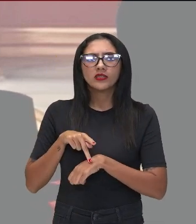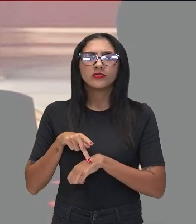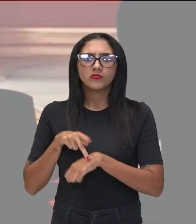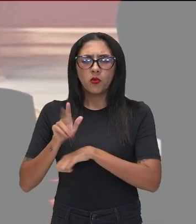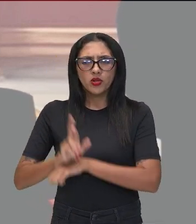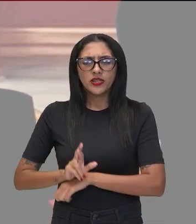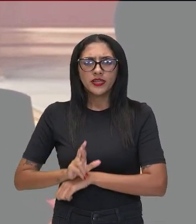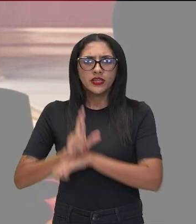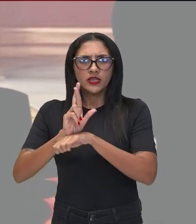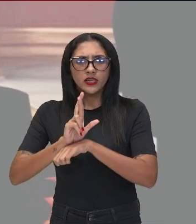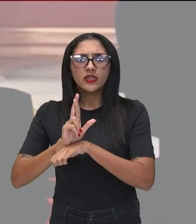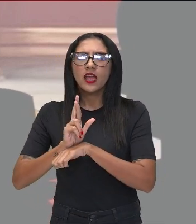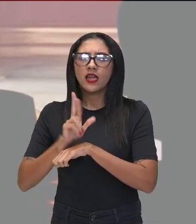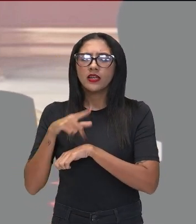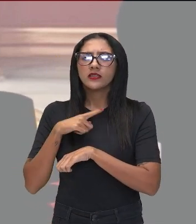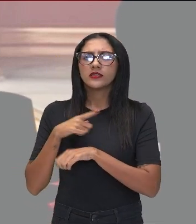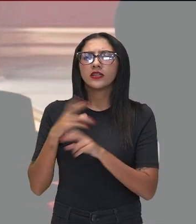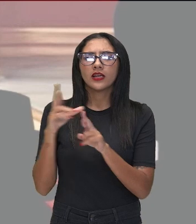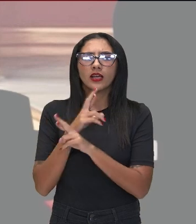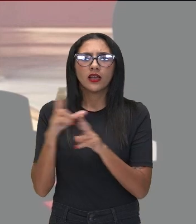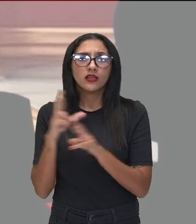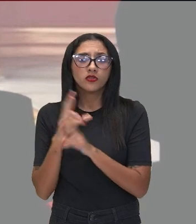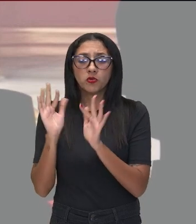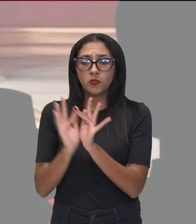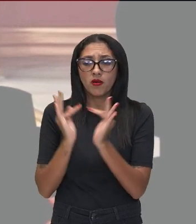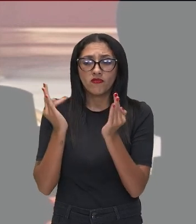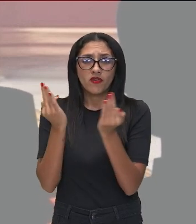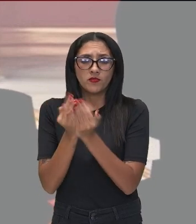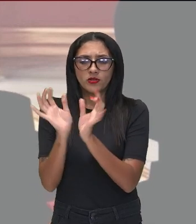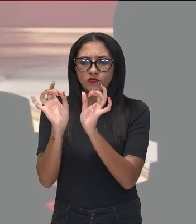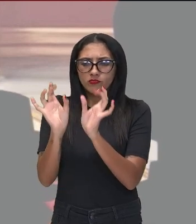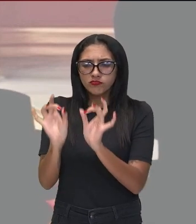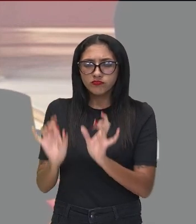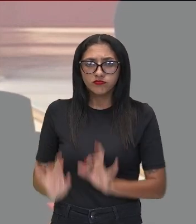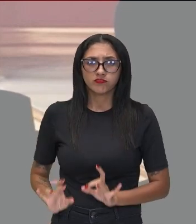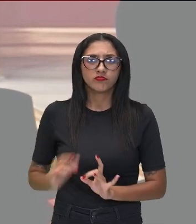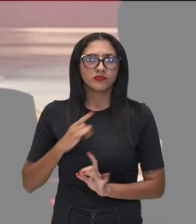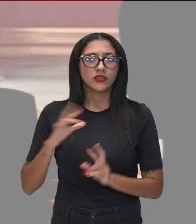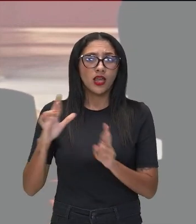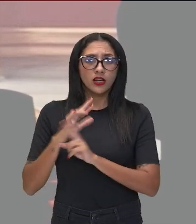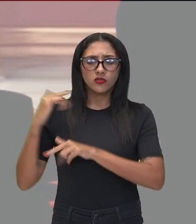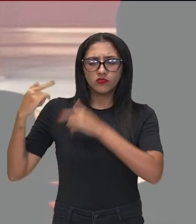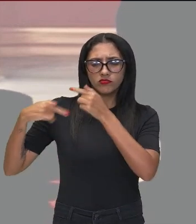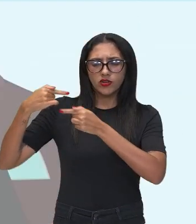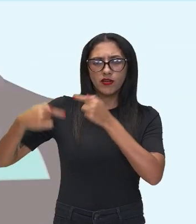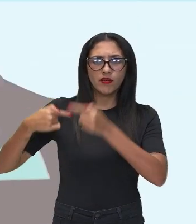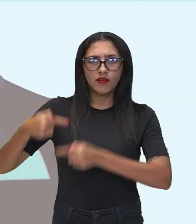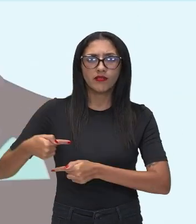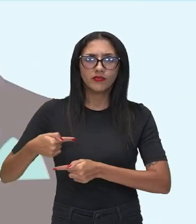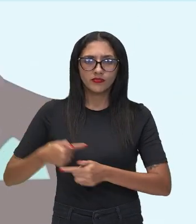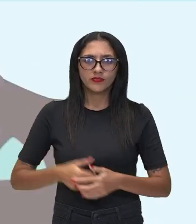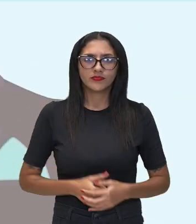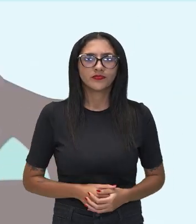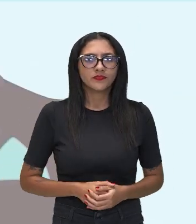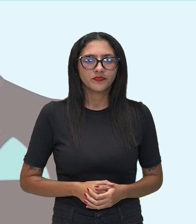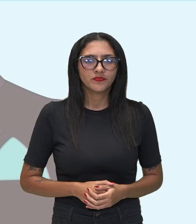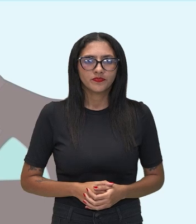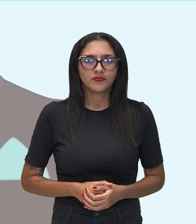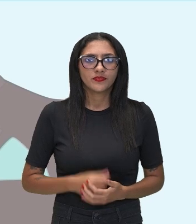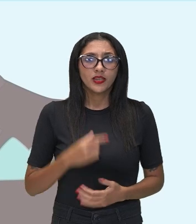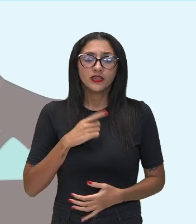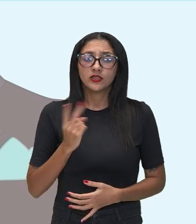geralmente pertence a uma família real e o título passa de geração em geração. Existem dois